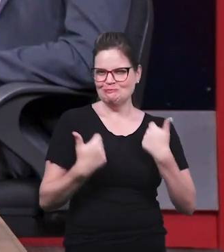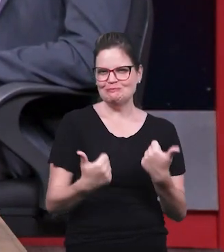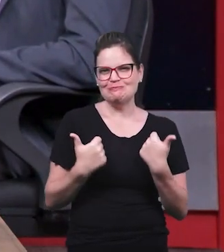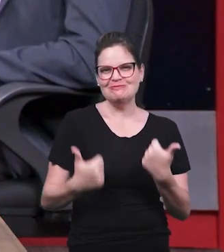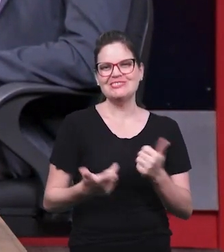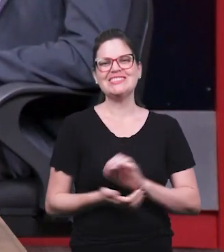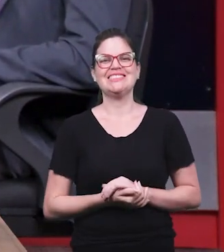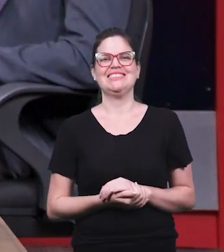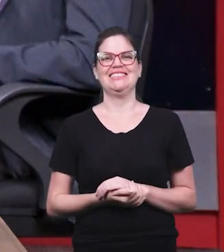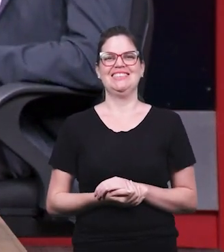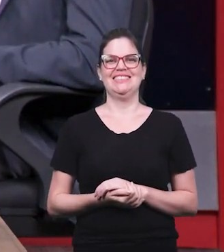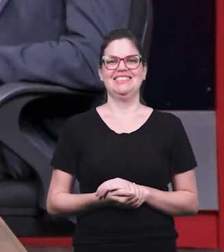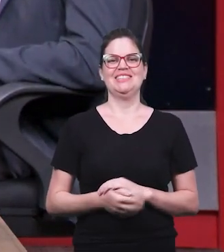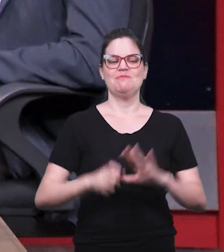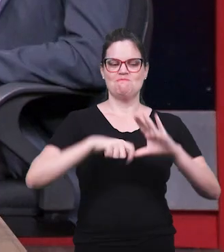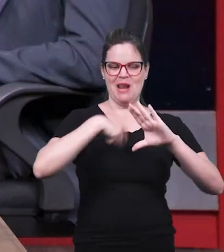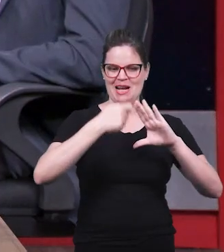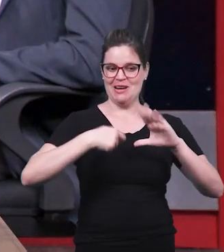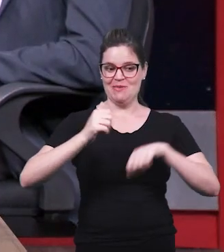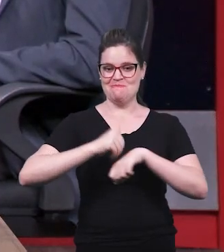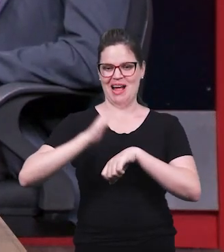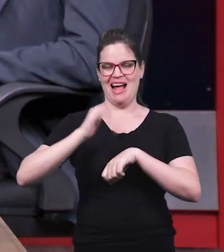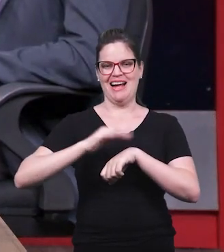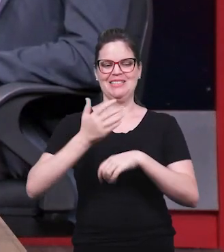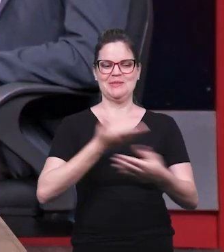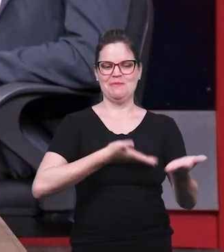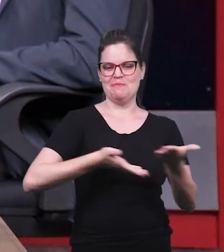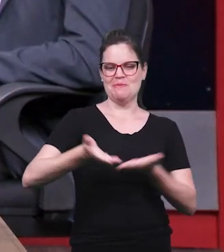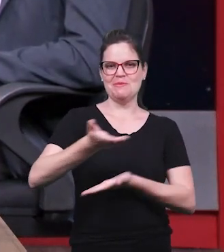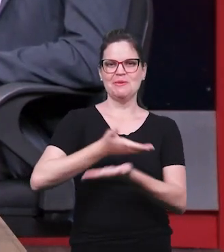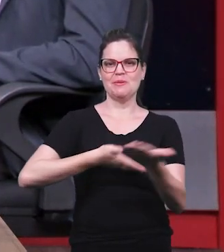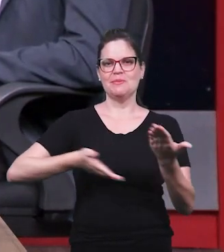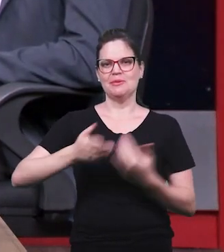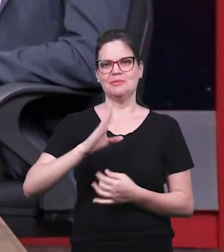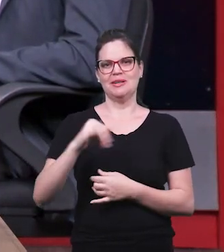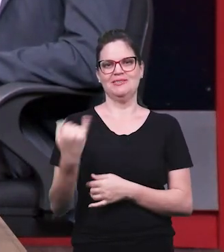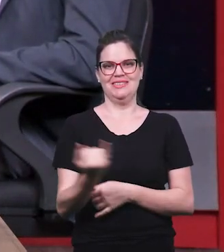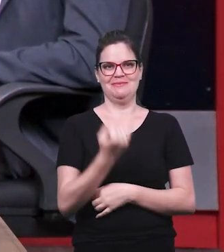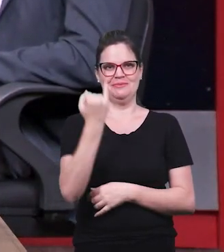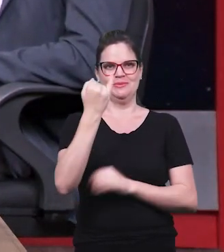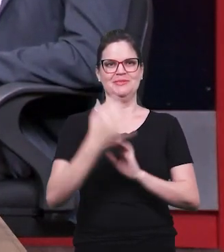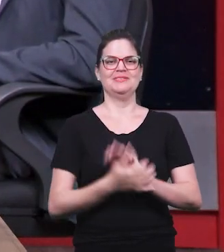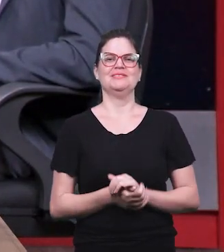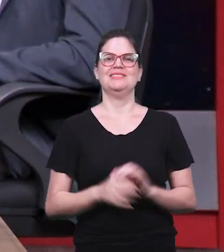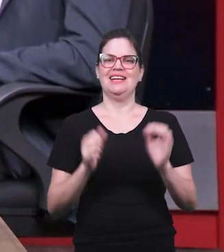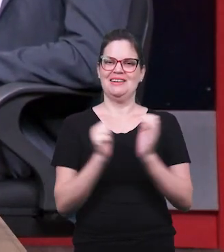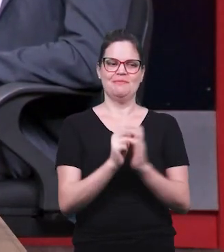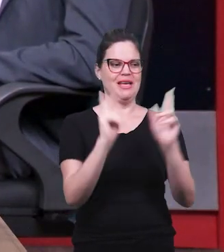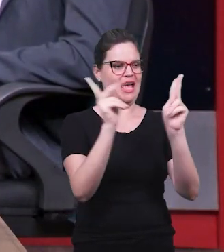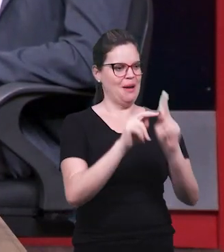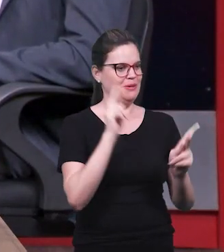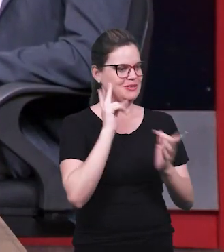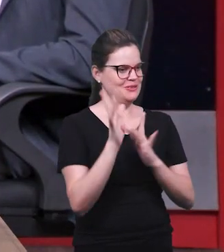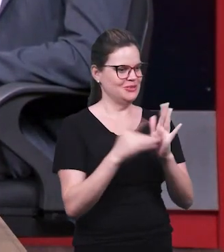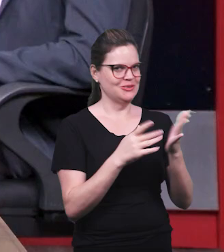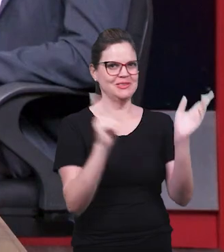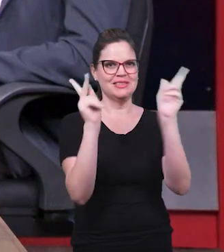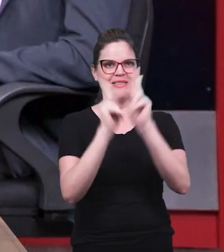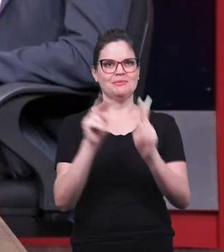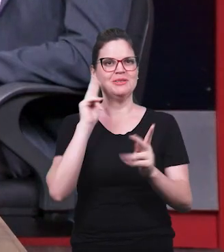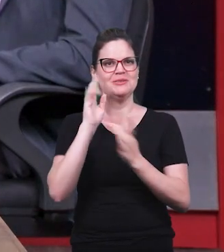gente poder fazer outras gravações, né? Outras interações, que vai ser muito importante. A Com paz do prazer. Senhor, viu, querido? Paz do